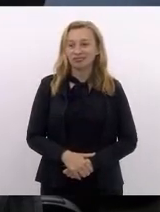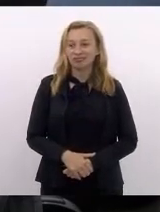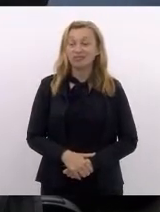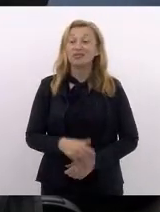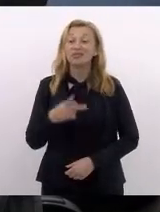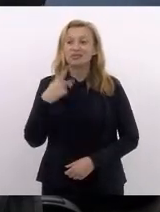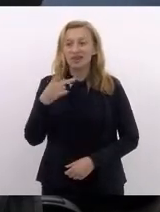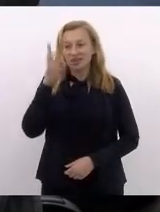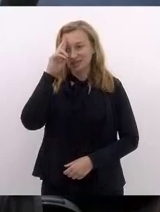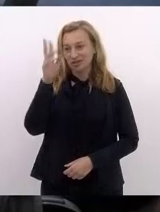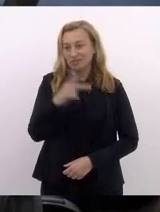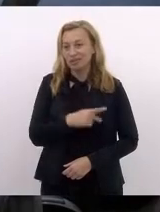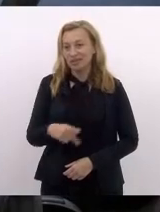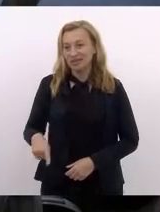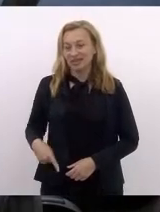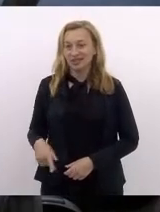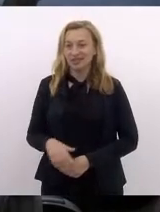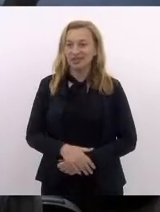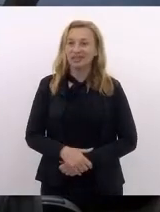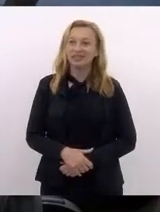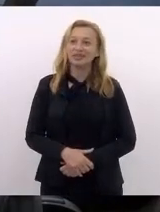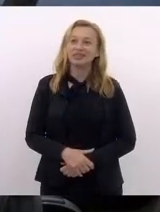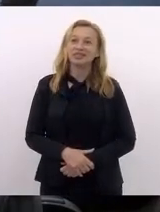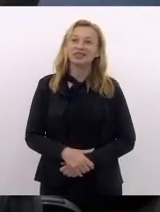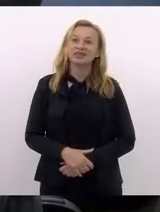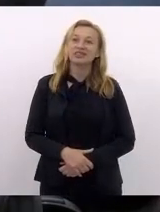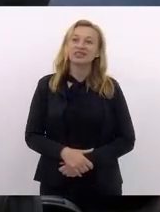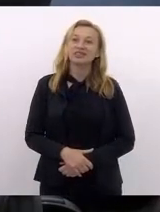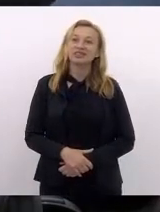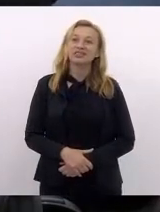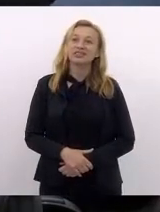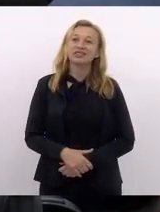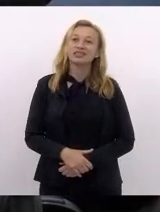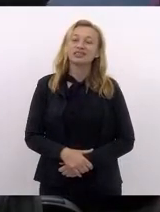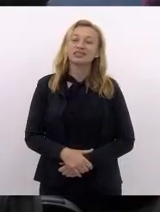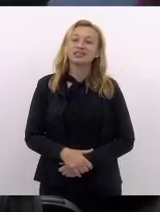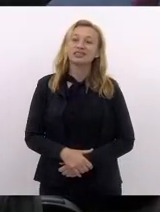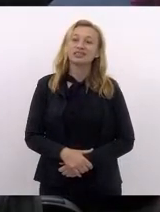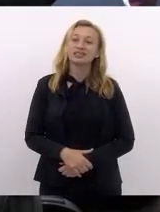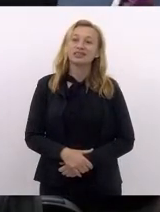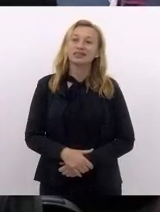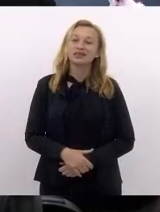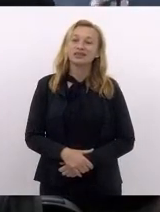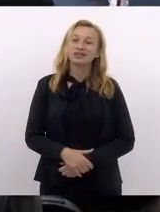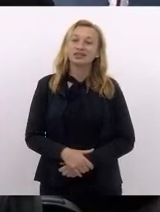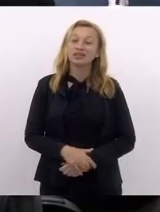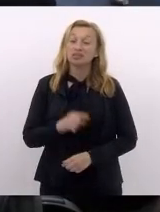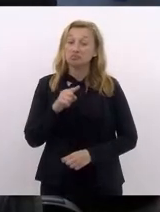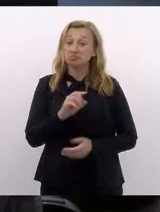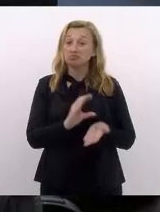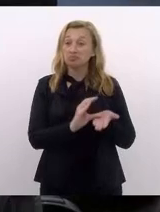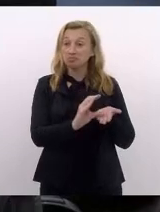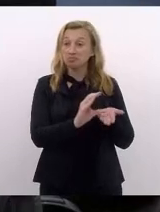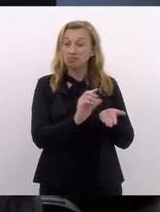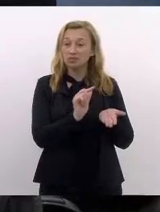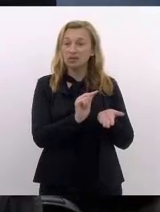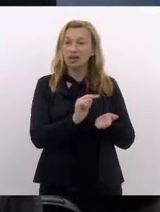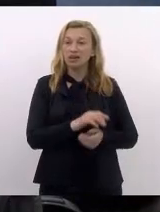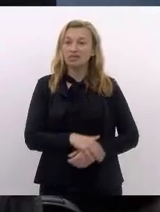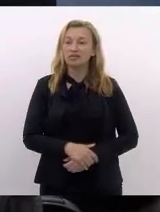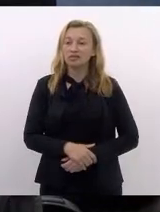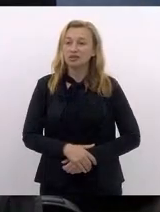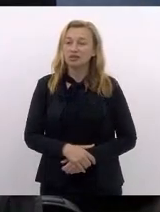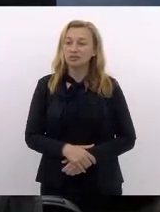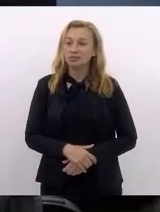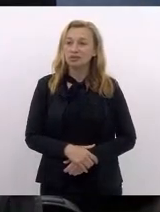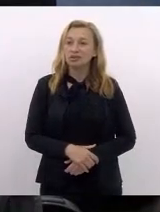e fala que há uma necessidade de seu não não esse recurso se gasta